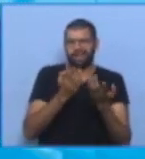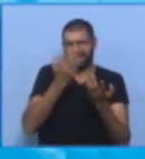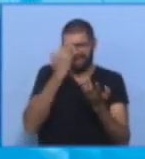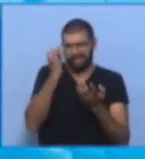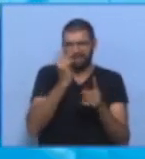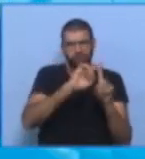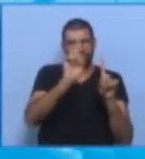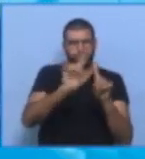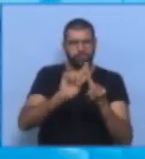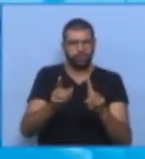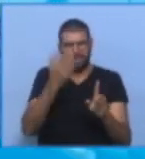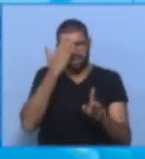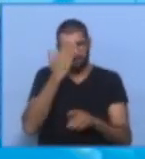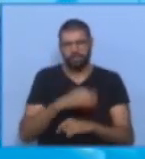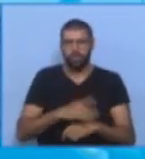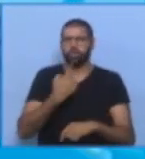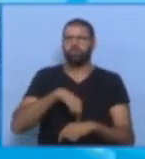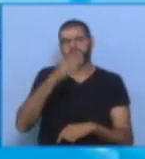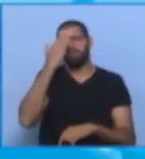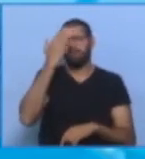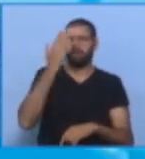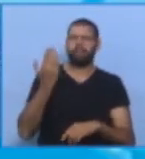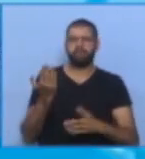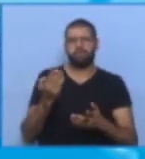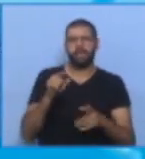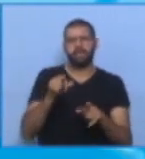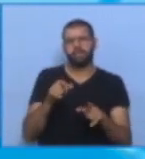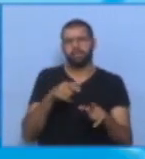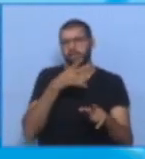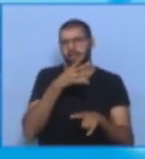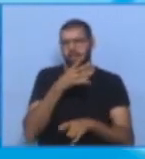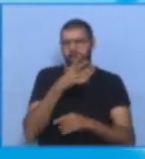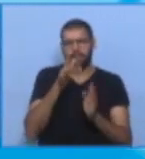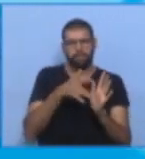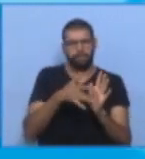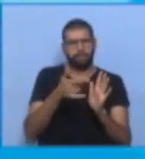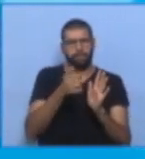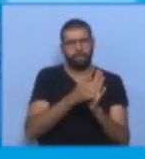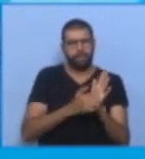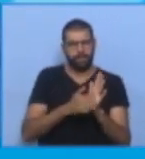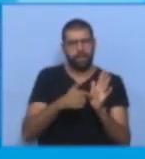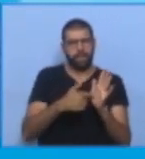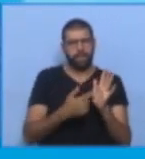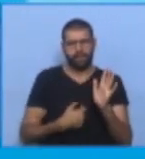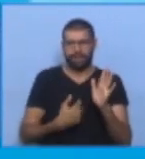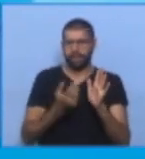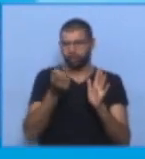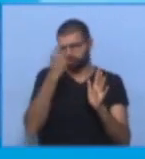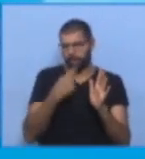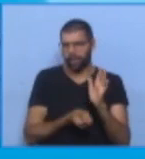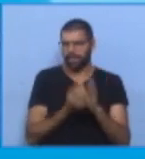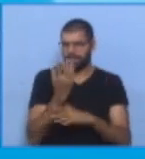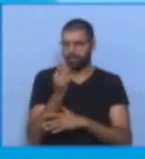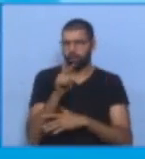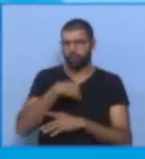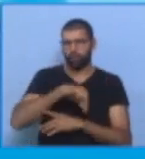pressupostos. Isto é, pressupomos que esse relato bíblico, que é uma narrativa de criação, pressupomos